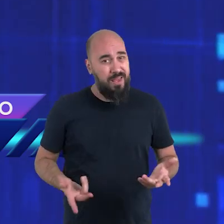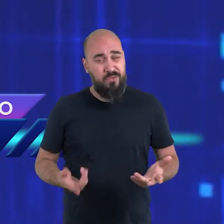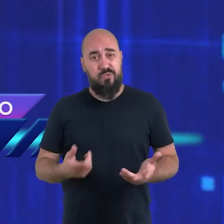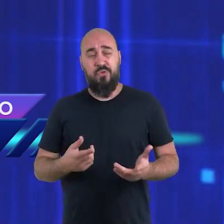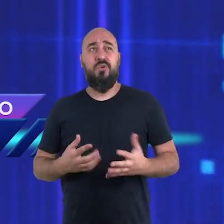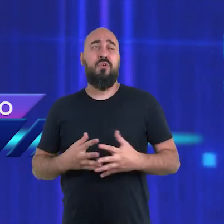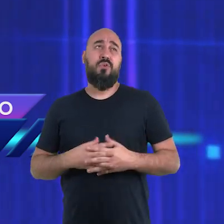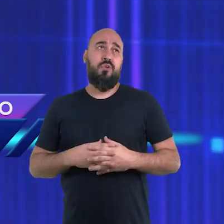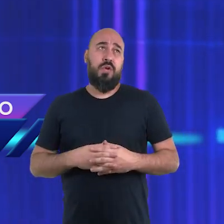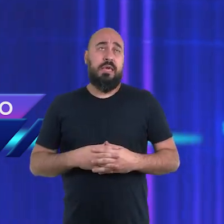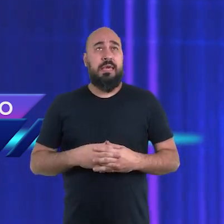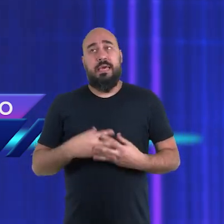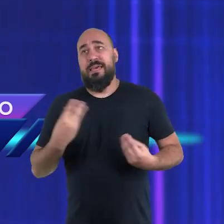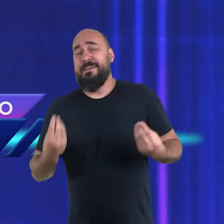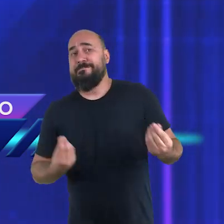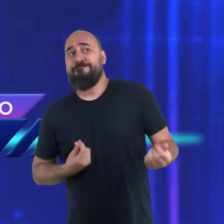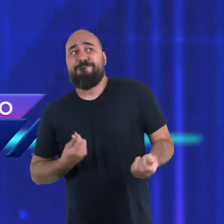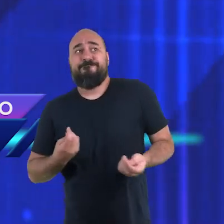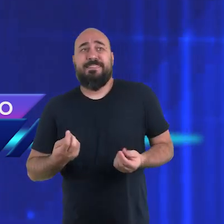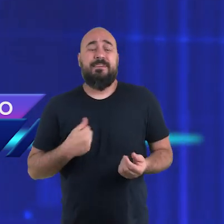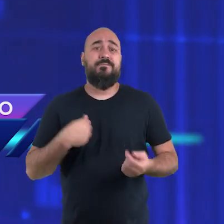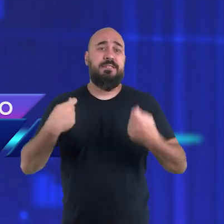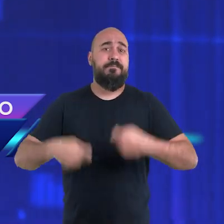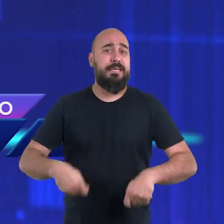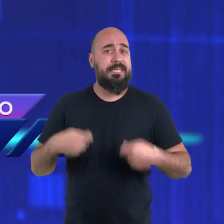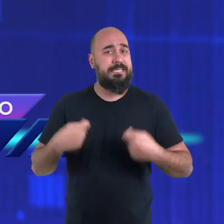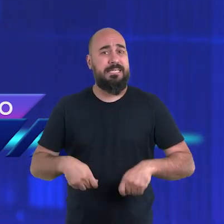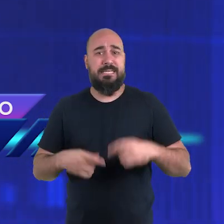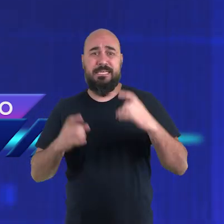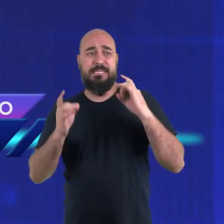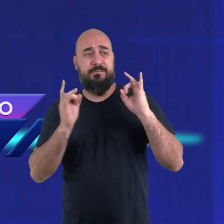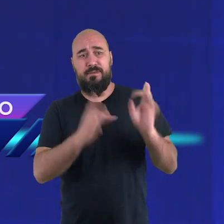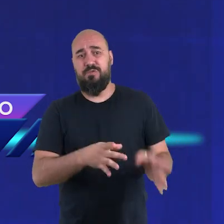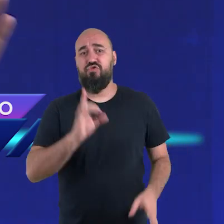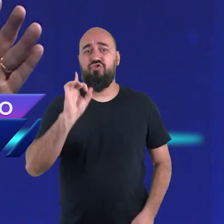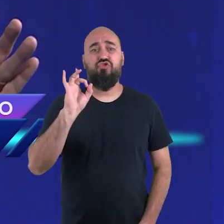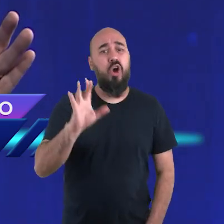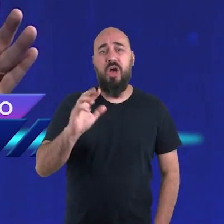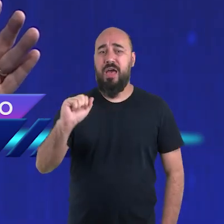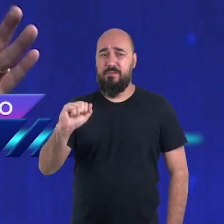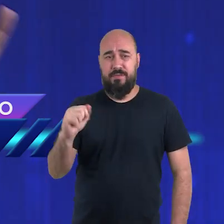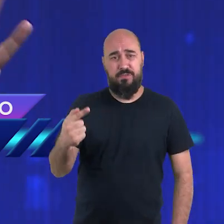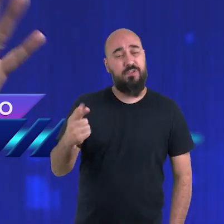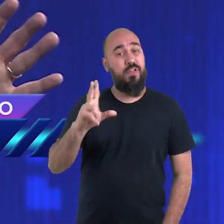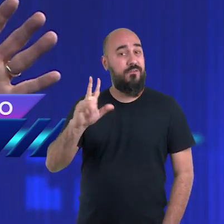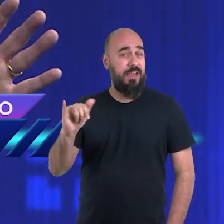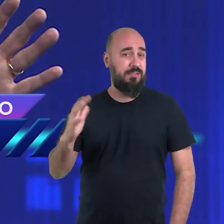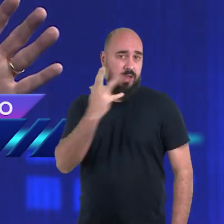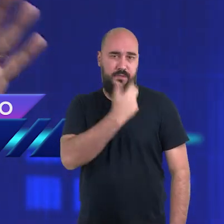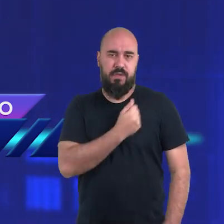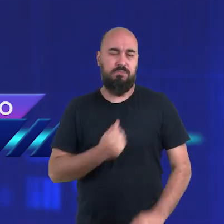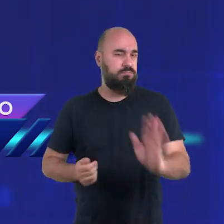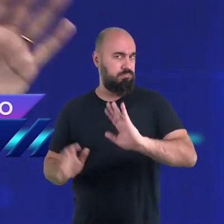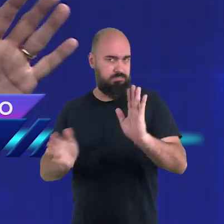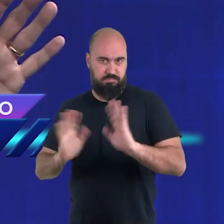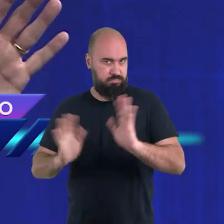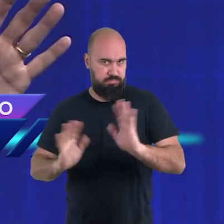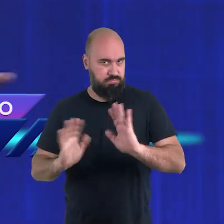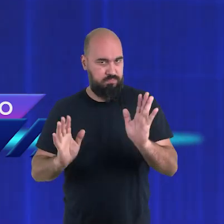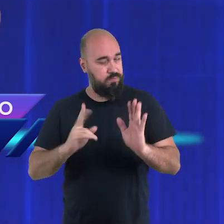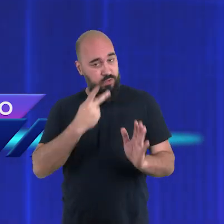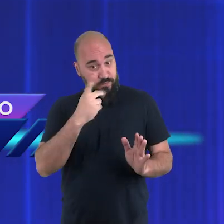ou querendo dar qualquer ideia de que apenas adventistas do sétimo dia se salvarão. Não, não, por favor. Não pense